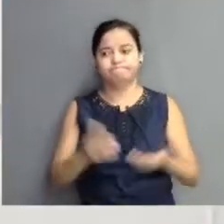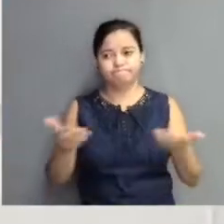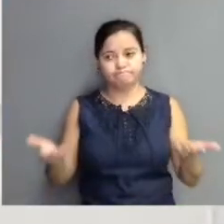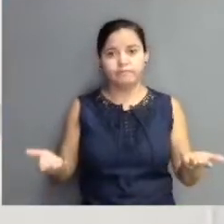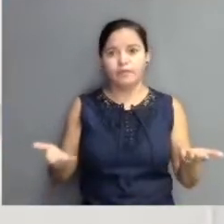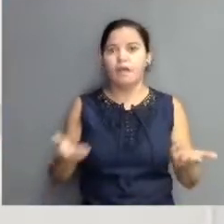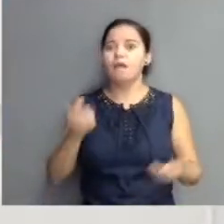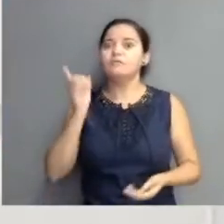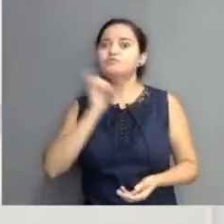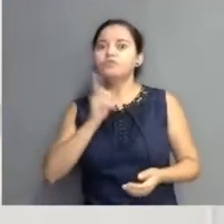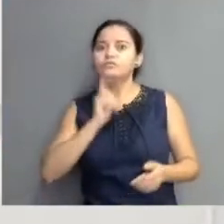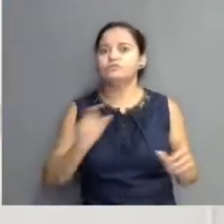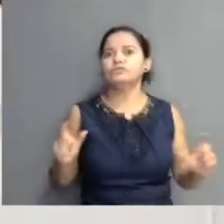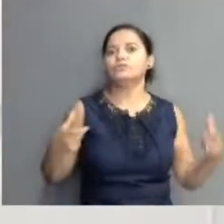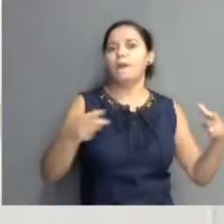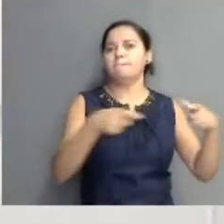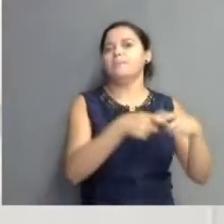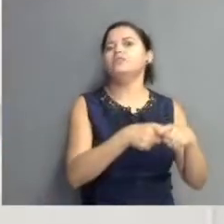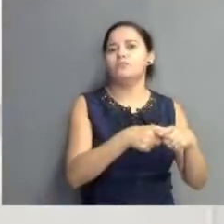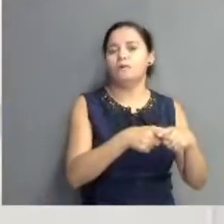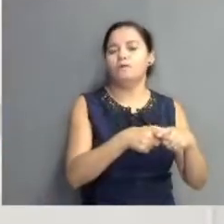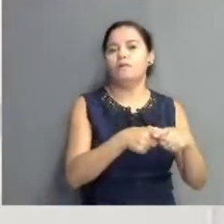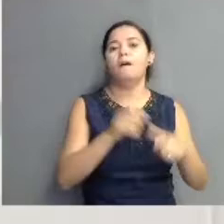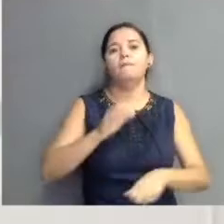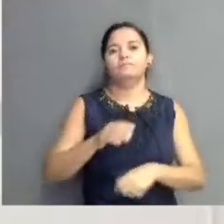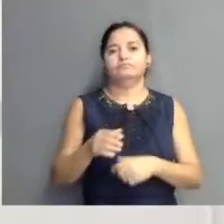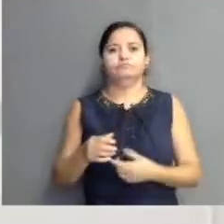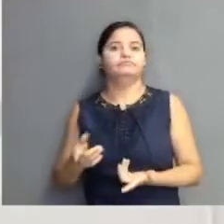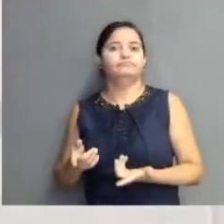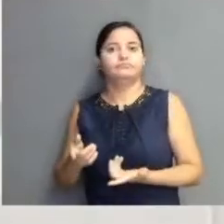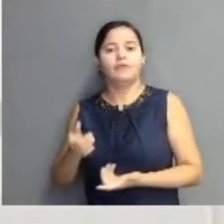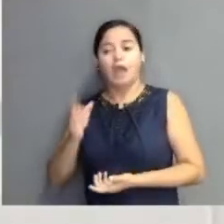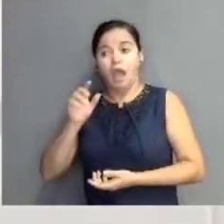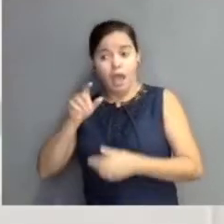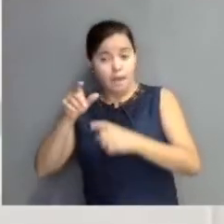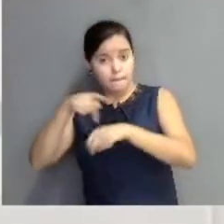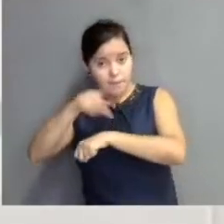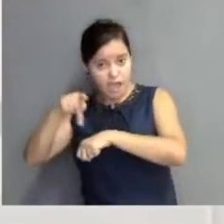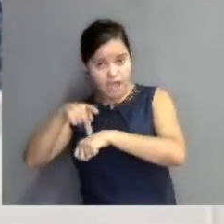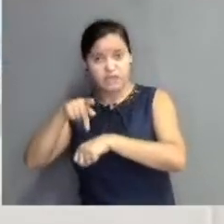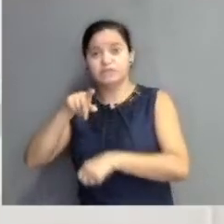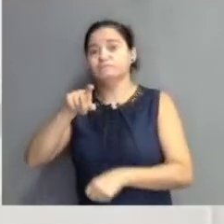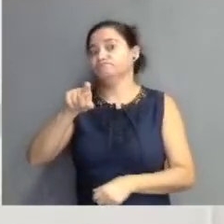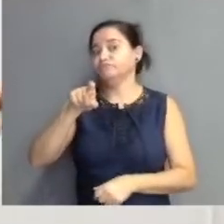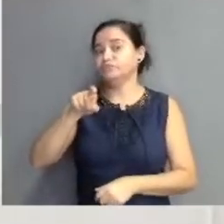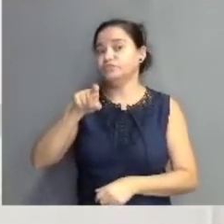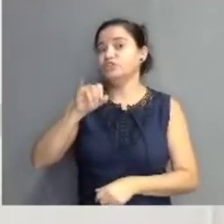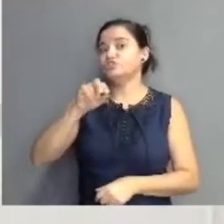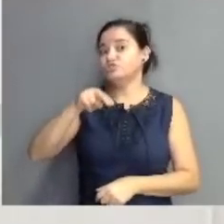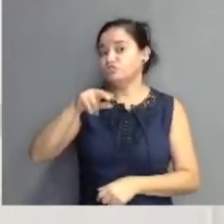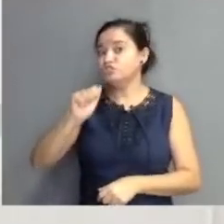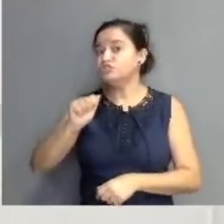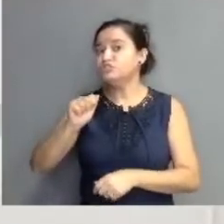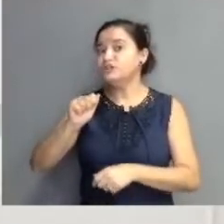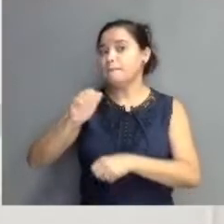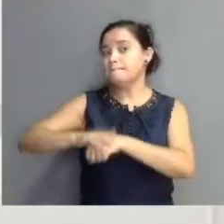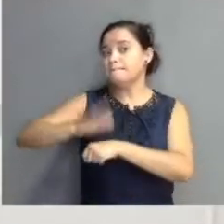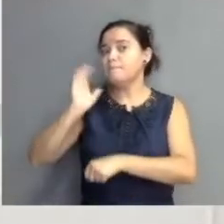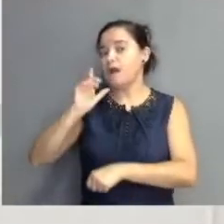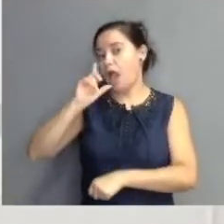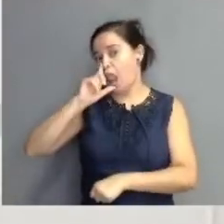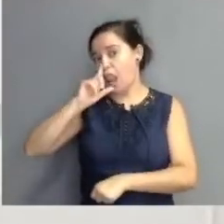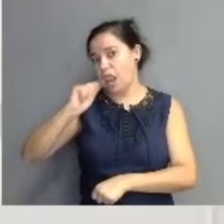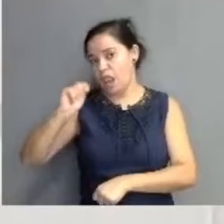chinesa. Então, se a gente for parar em termos absolutos, a China produz mais lixo. Mas em termos percentual, com certeza